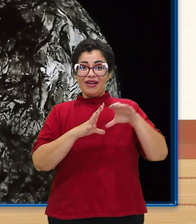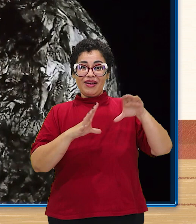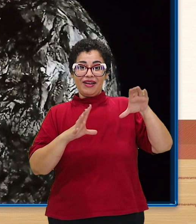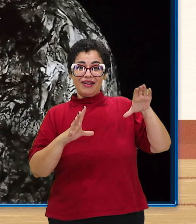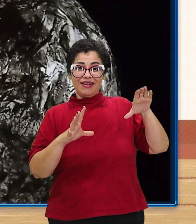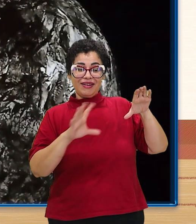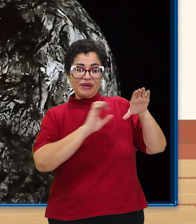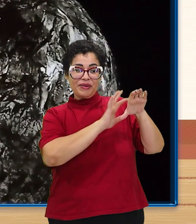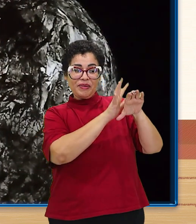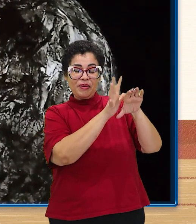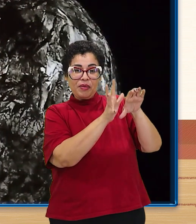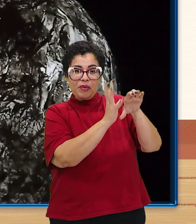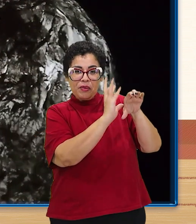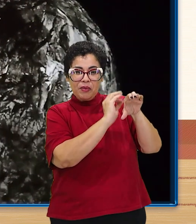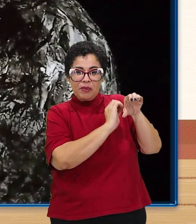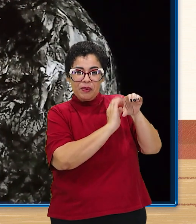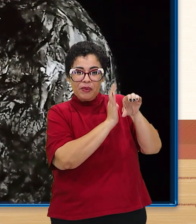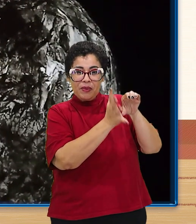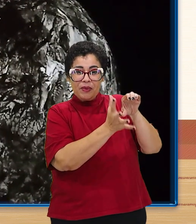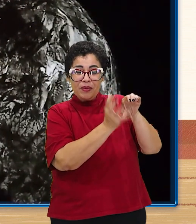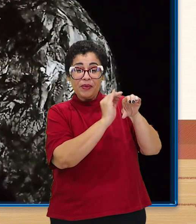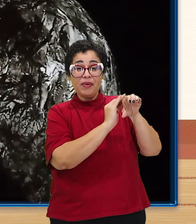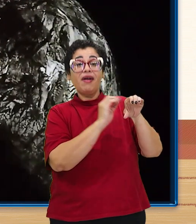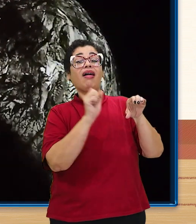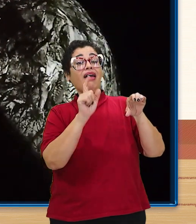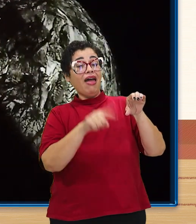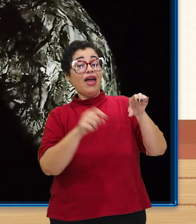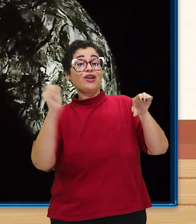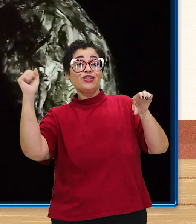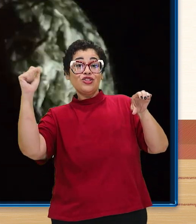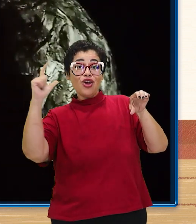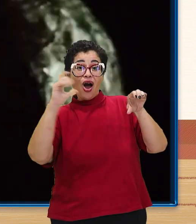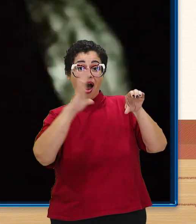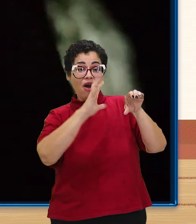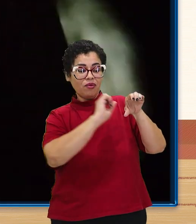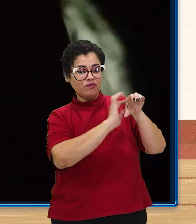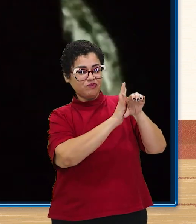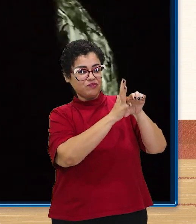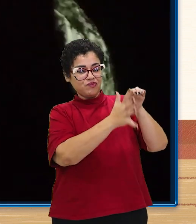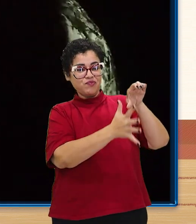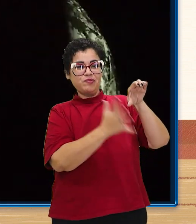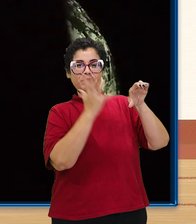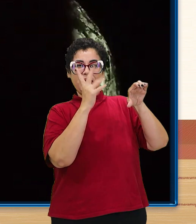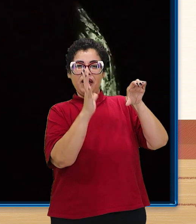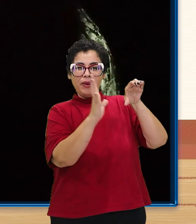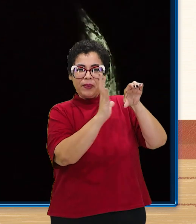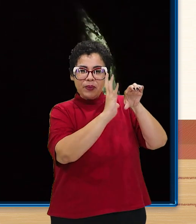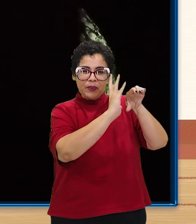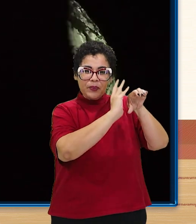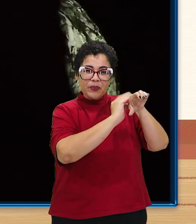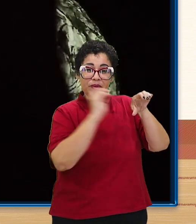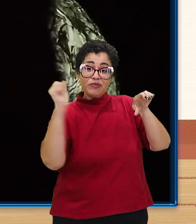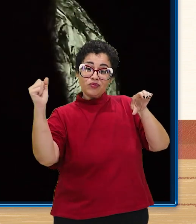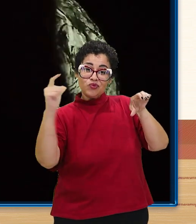sombra. Exatamente quando o sol ilumina sua superfície, é que ela